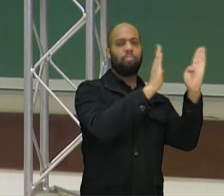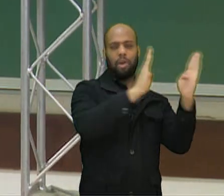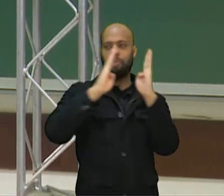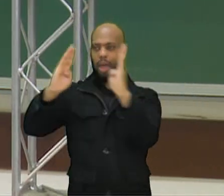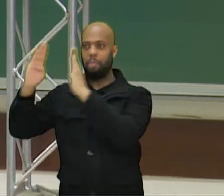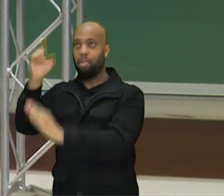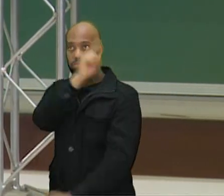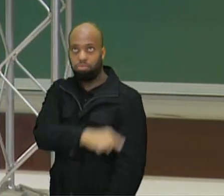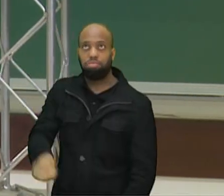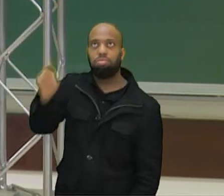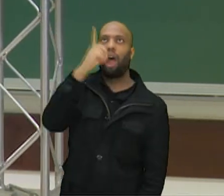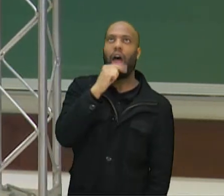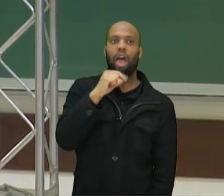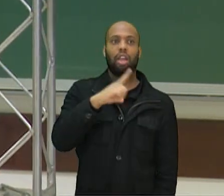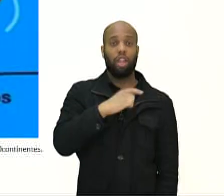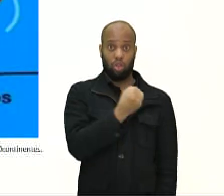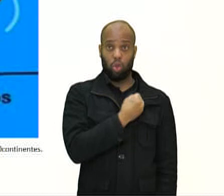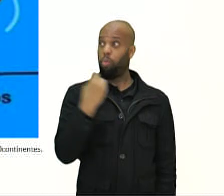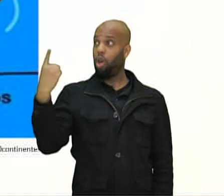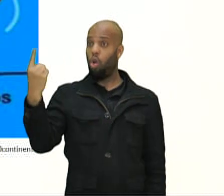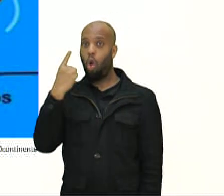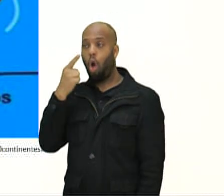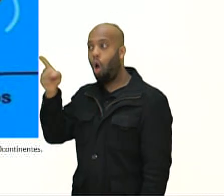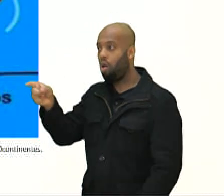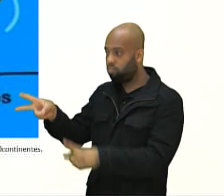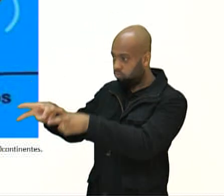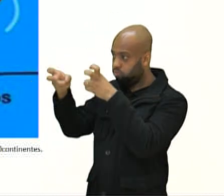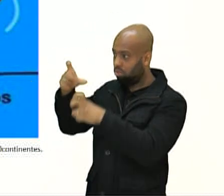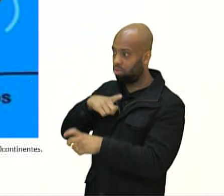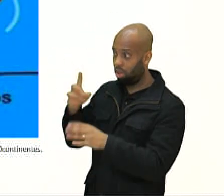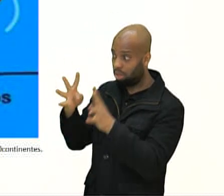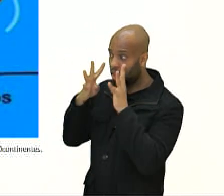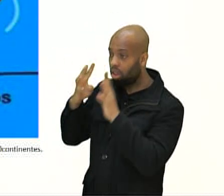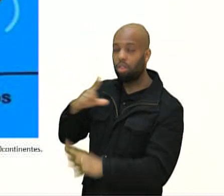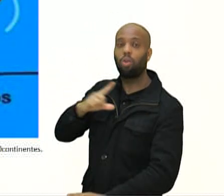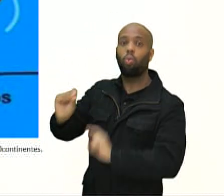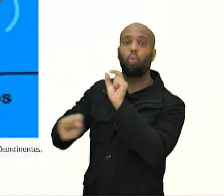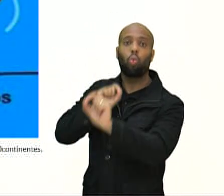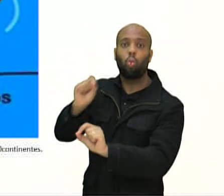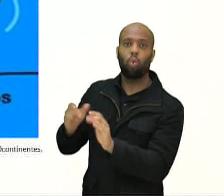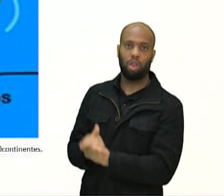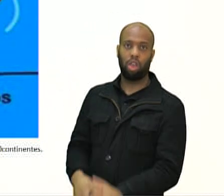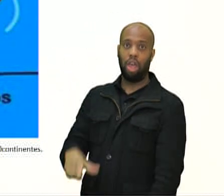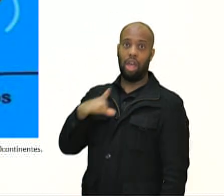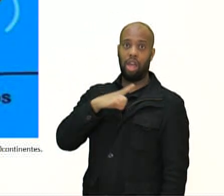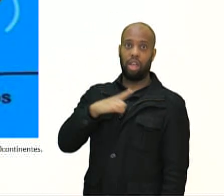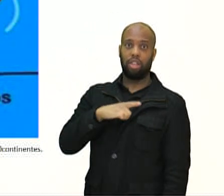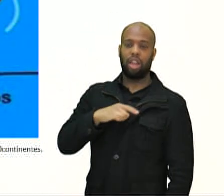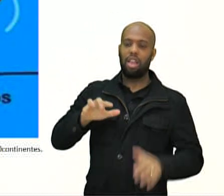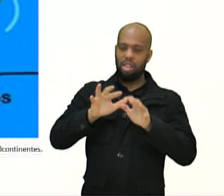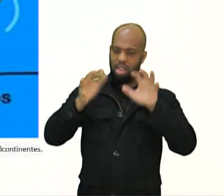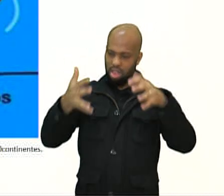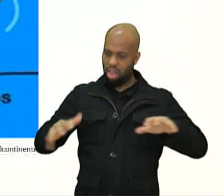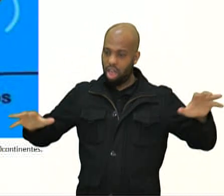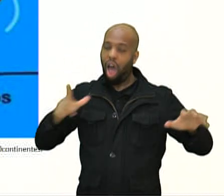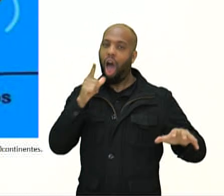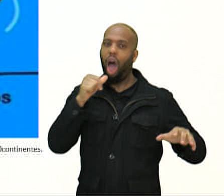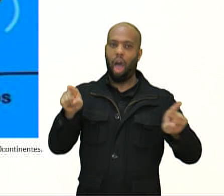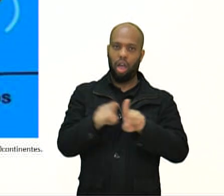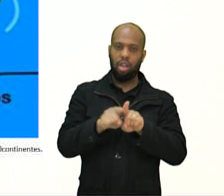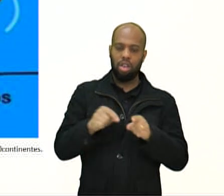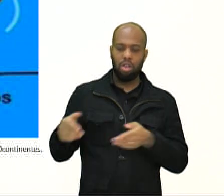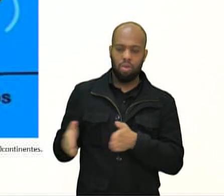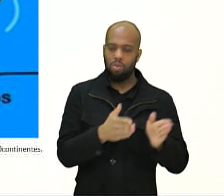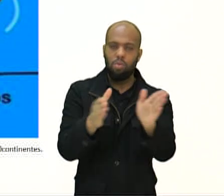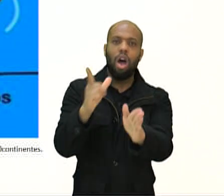hidrológico. Nós temos aqui no número 1, se você observar com bastante atenção, nós temos aqui oceanos, lagos e rios.